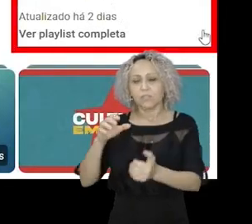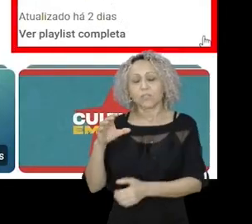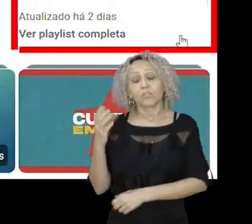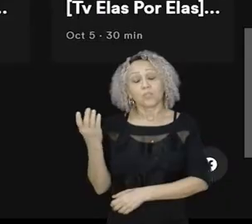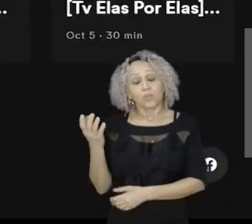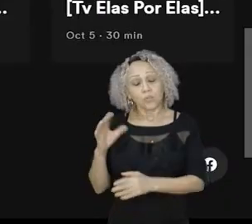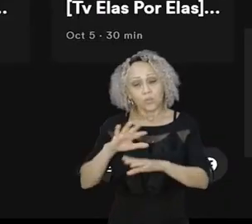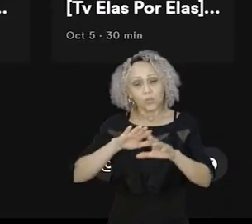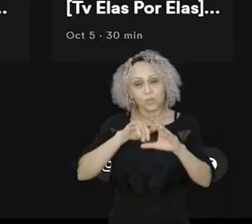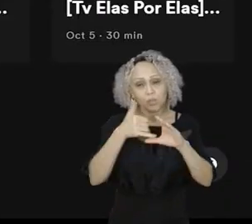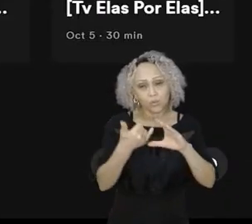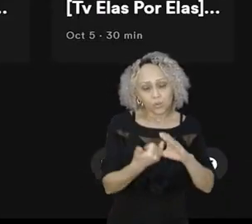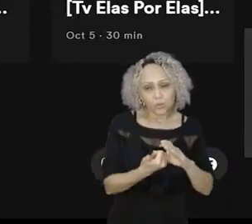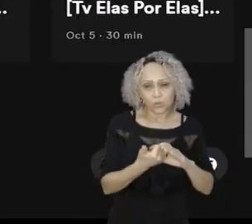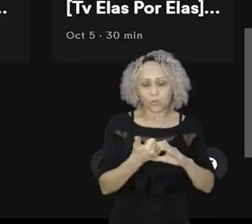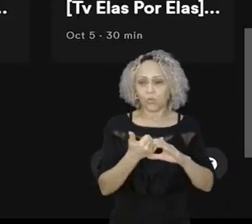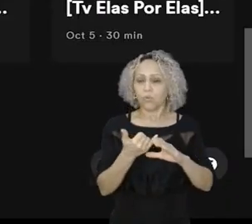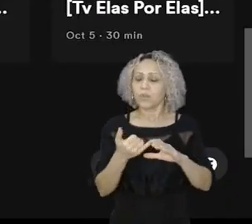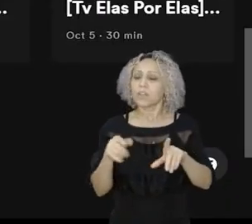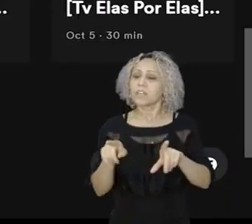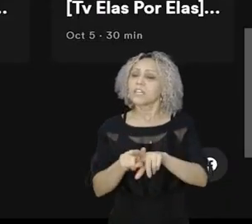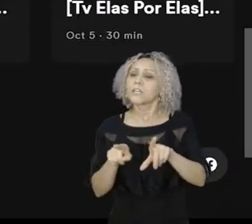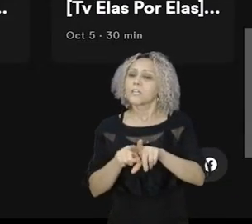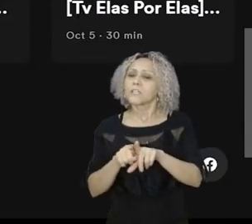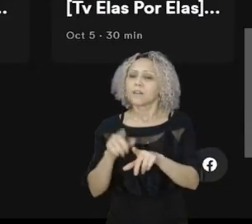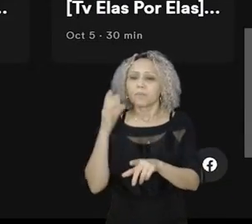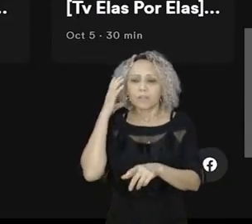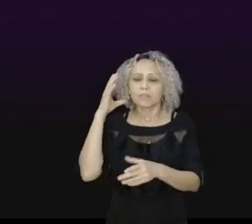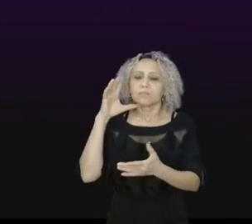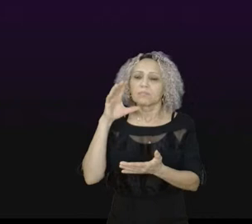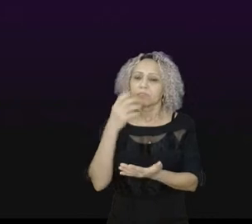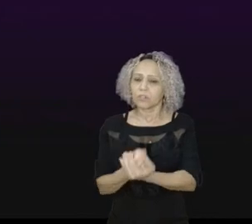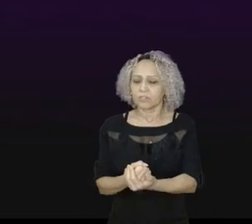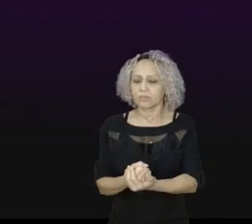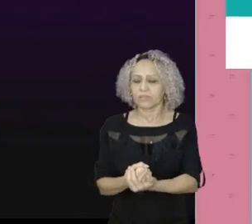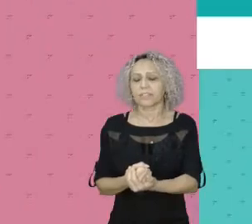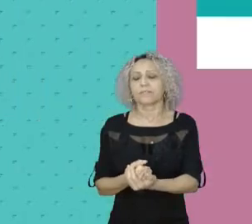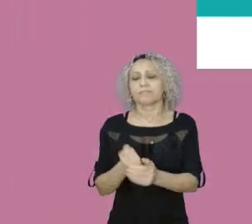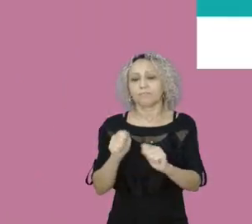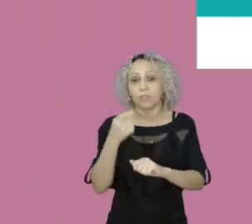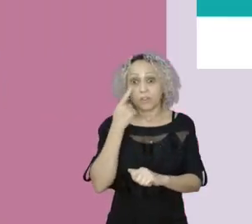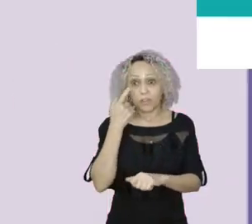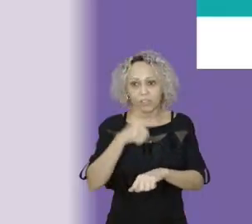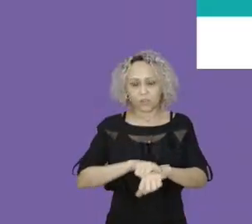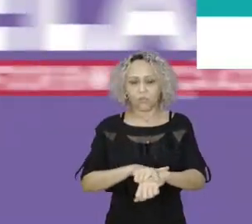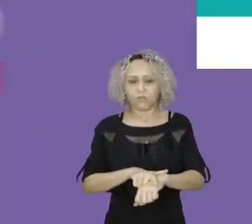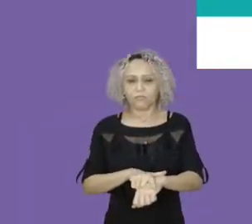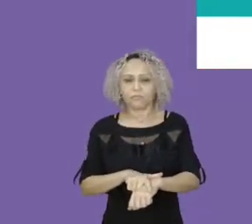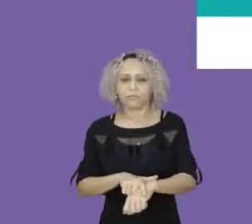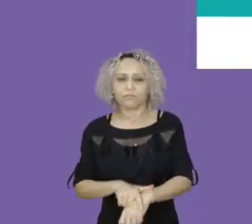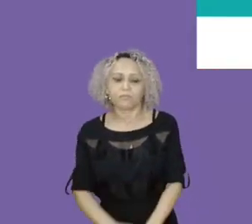PT no YouTube ou em formato de podcast no Spotify.